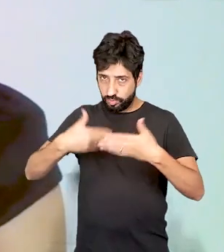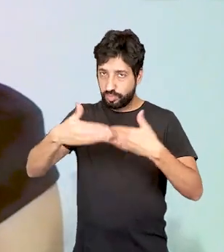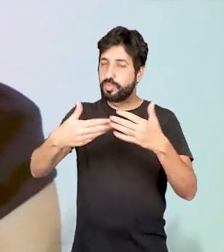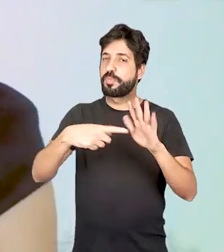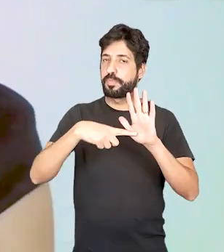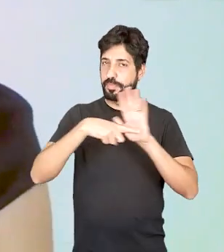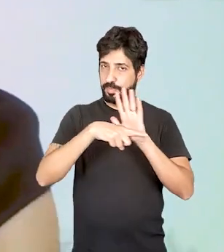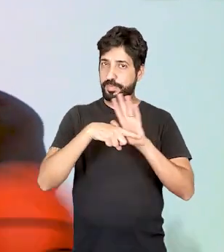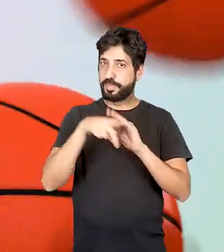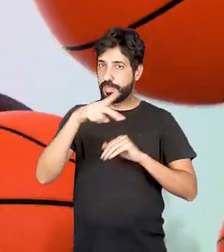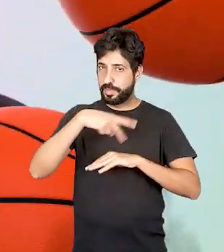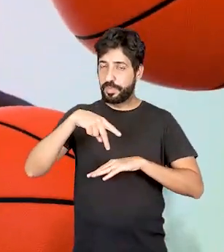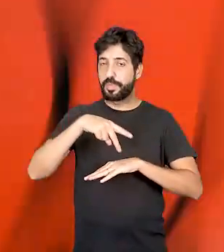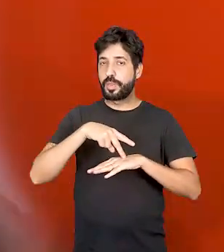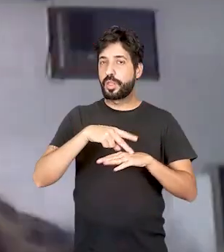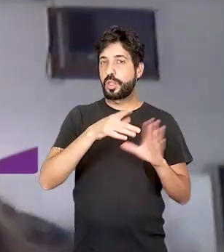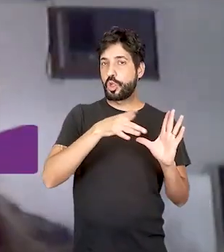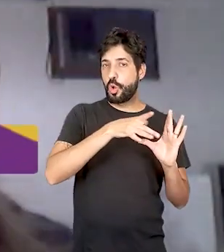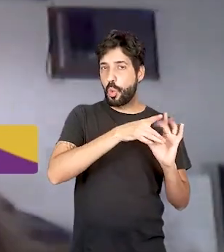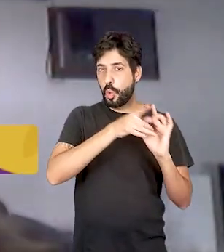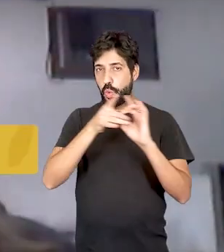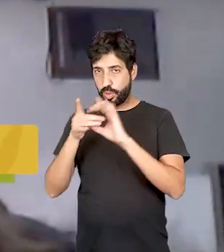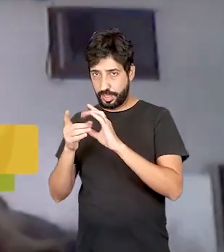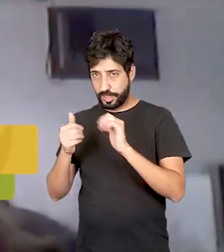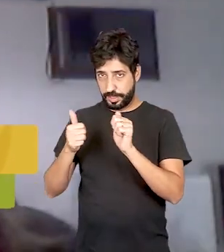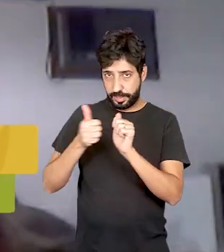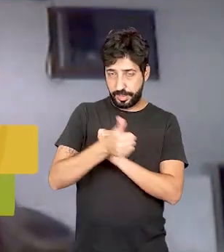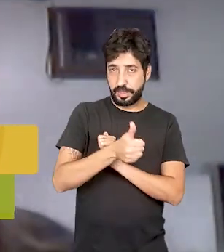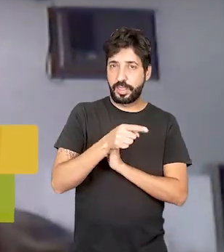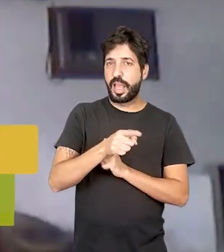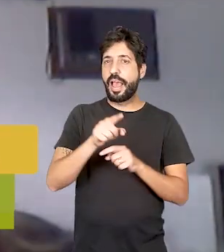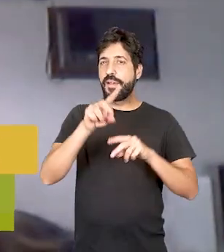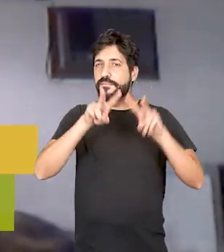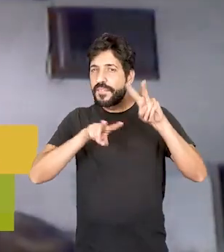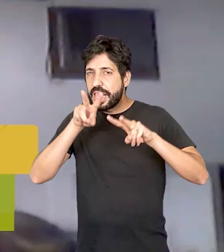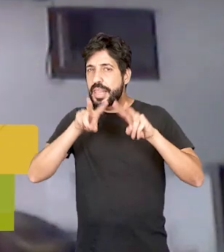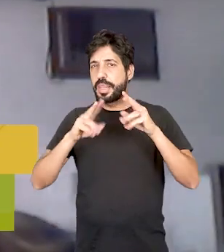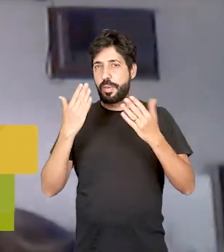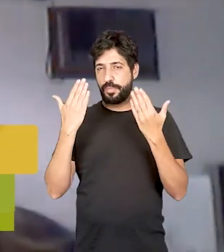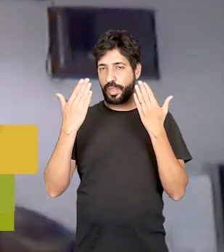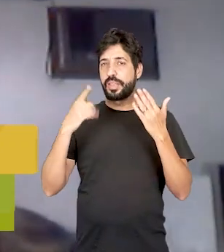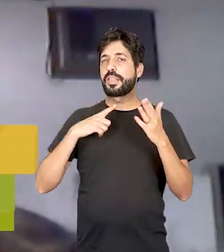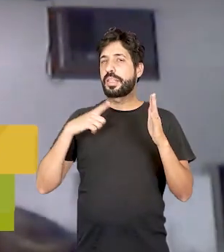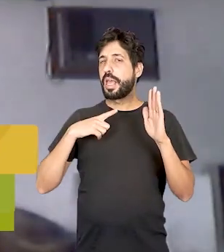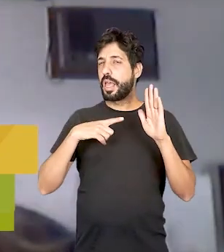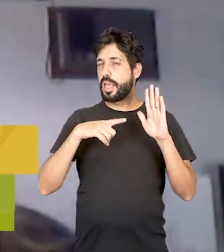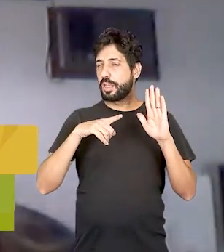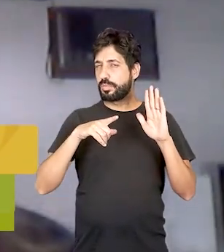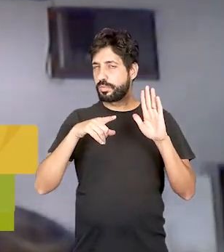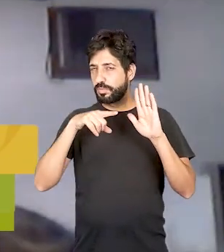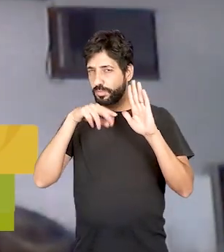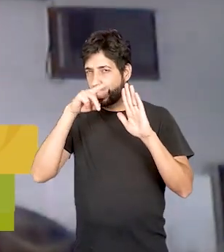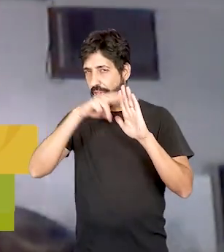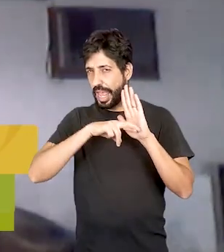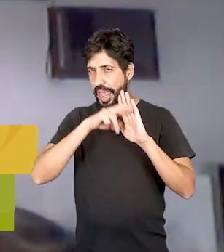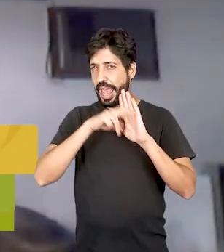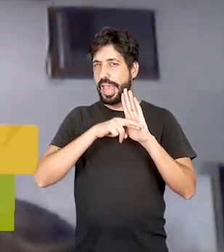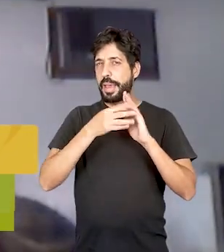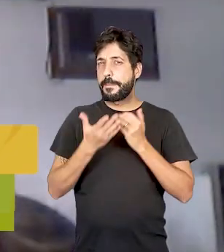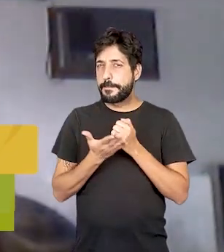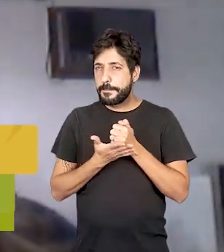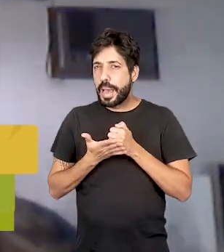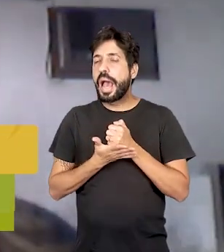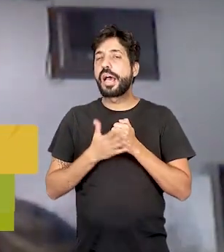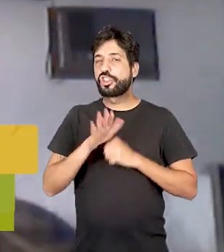avançado em termos de pesquisa no país. No contexto esportivo, a avaliação do psicólogo seguirá os princípios básicos e